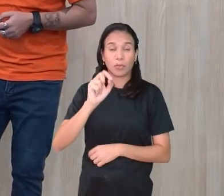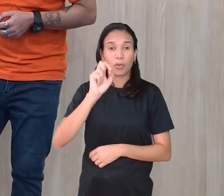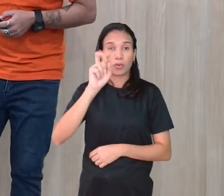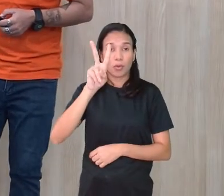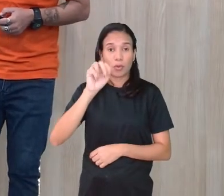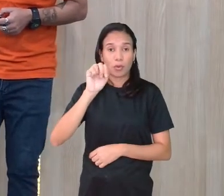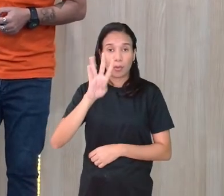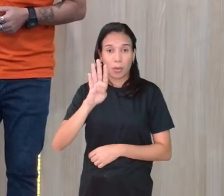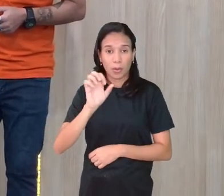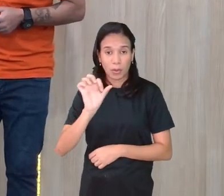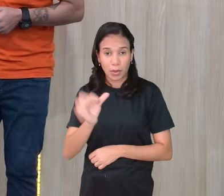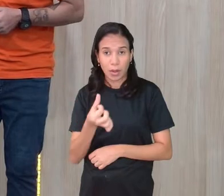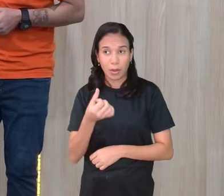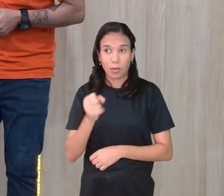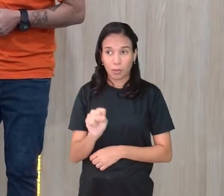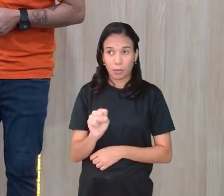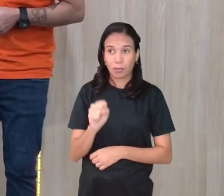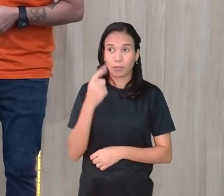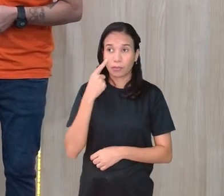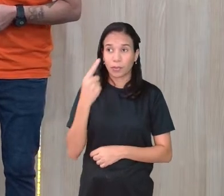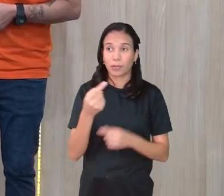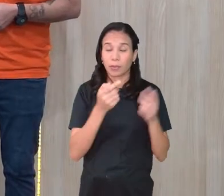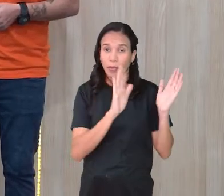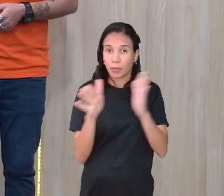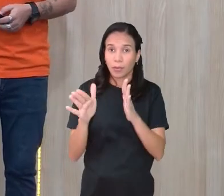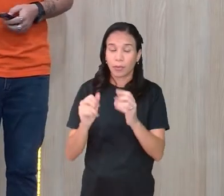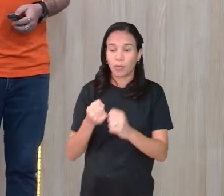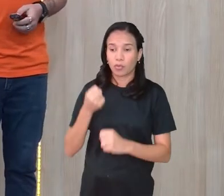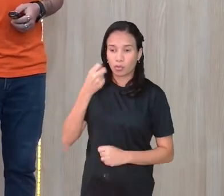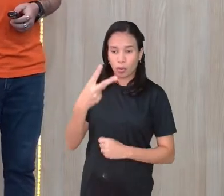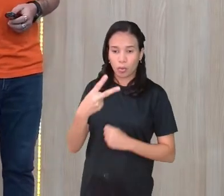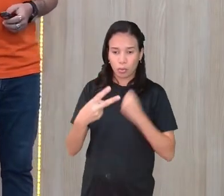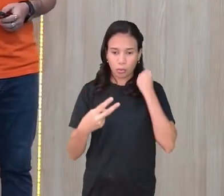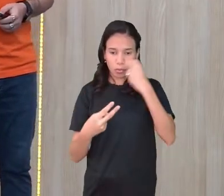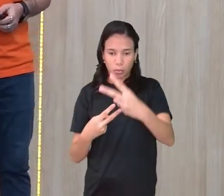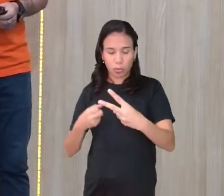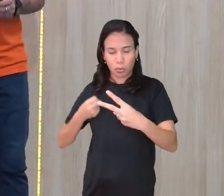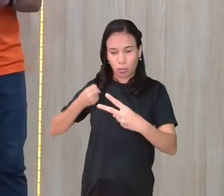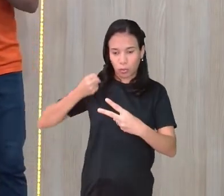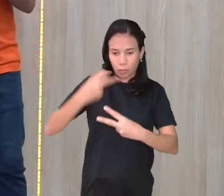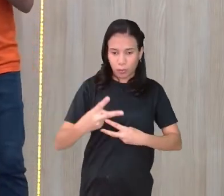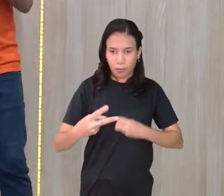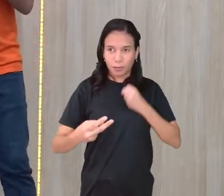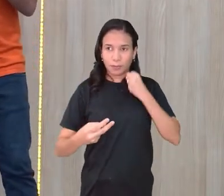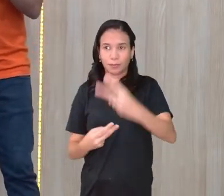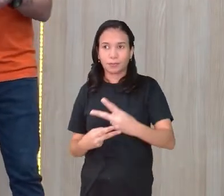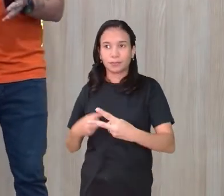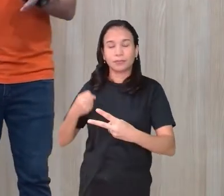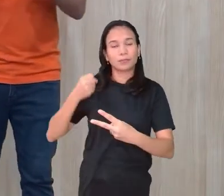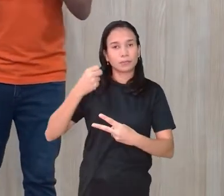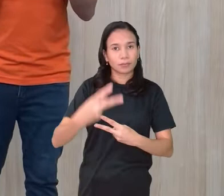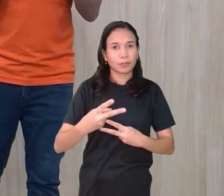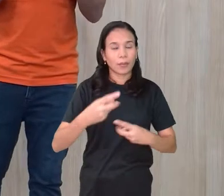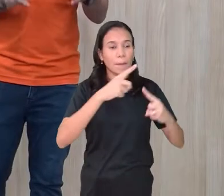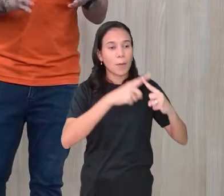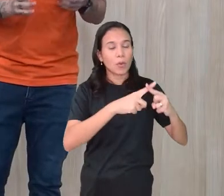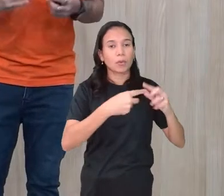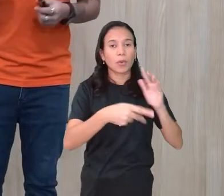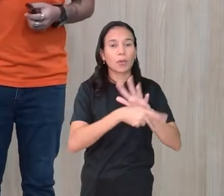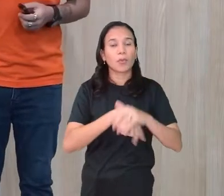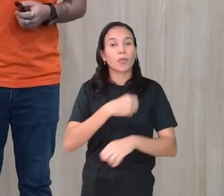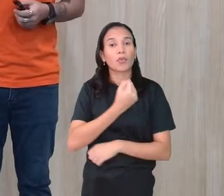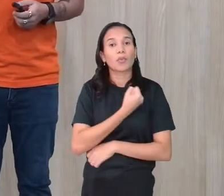6, 8. Percebeu o padrão que vai aumentando de 2 em 2, ou seja, a multiplicação pelo número